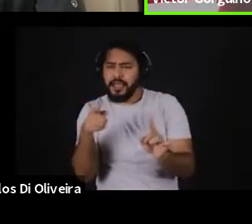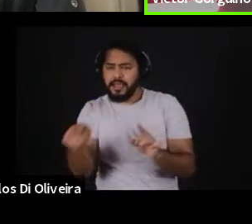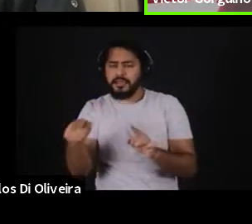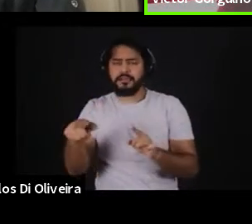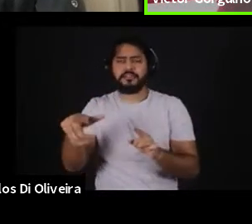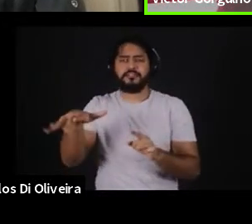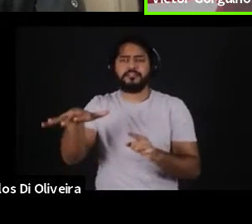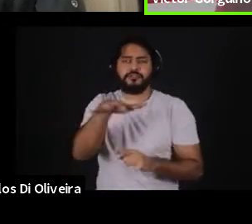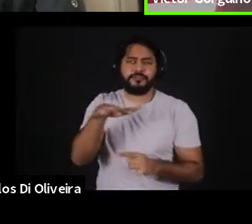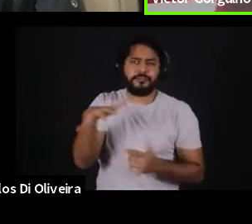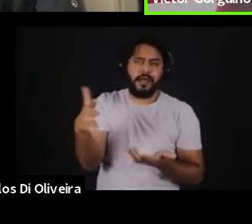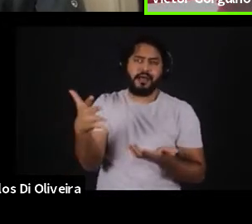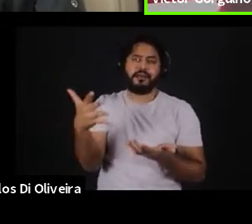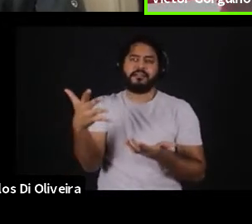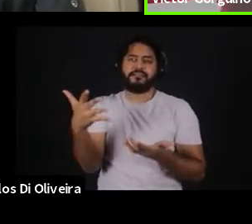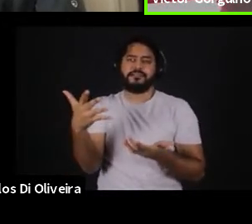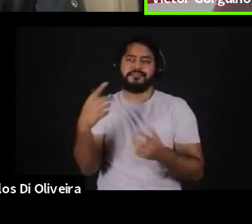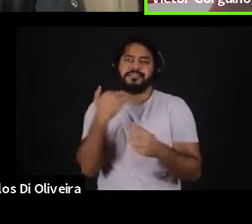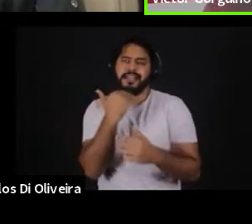tempo. É isso.